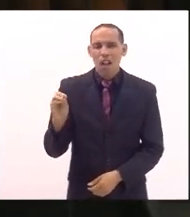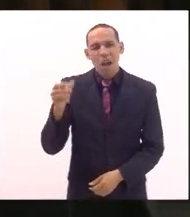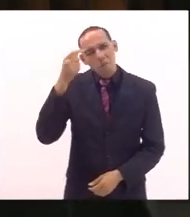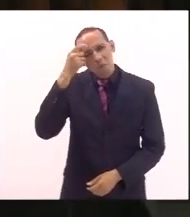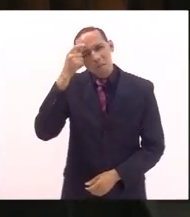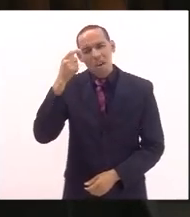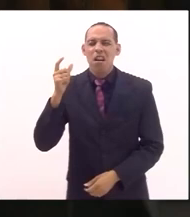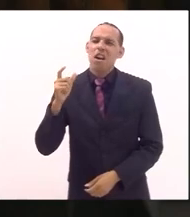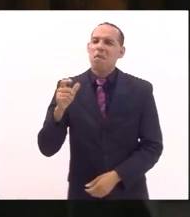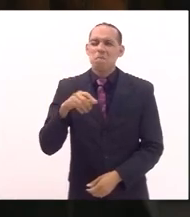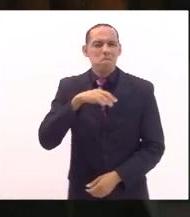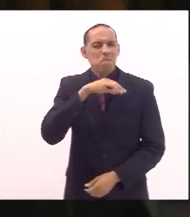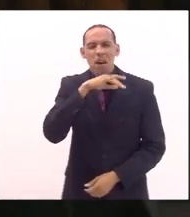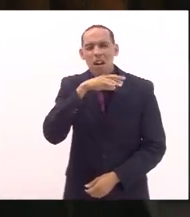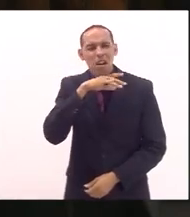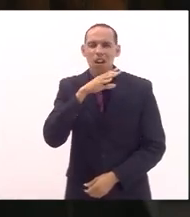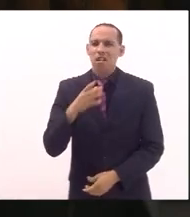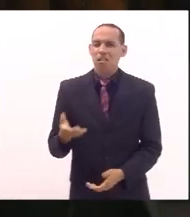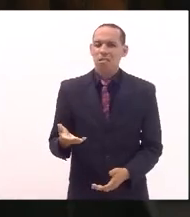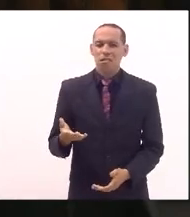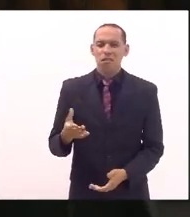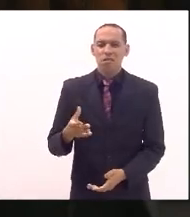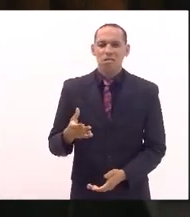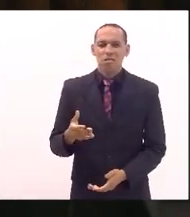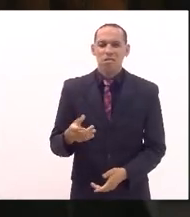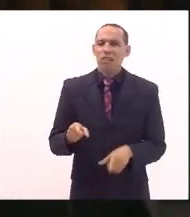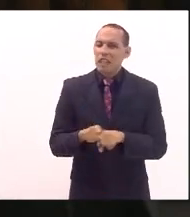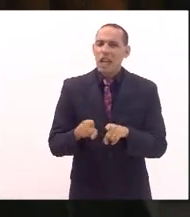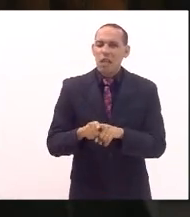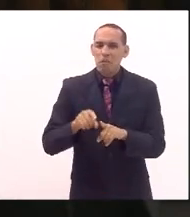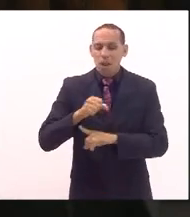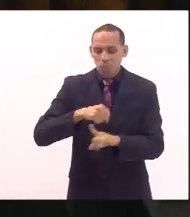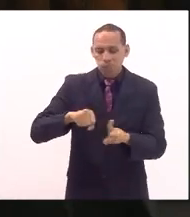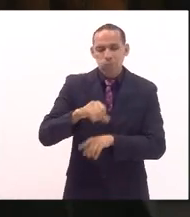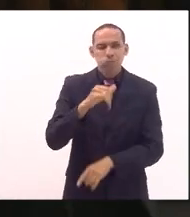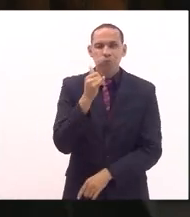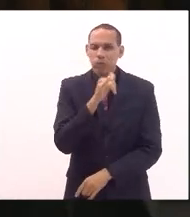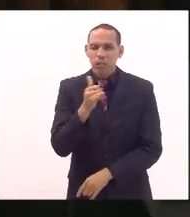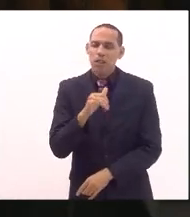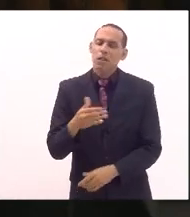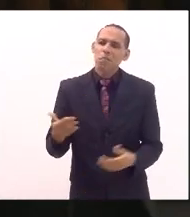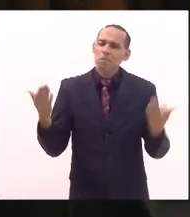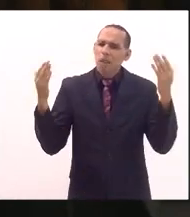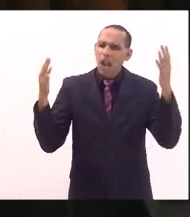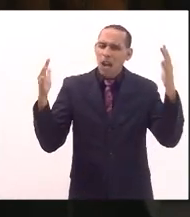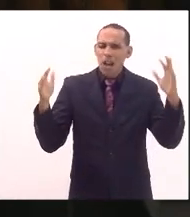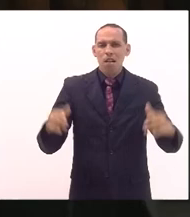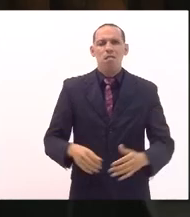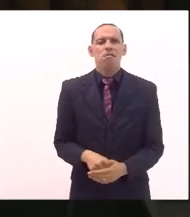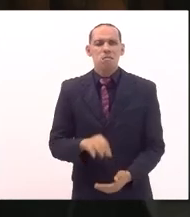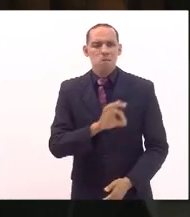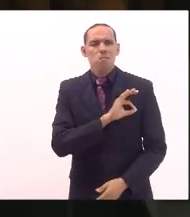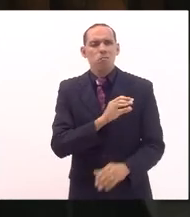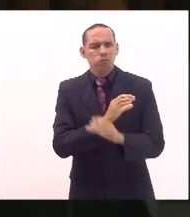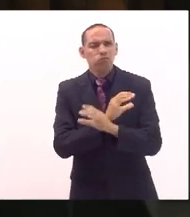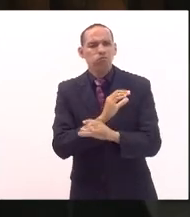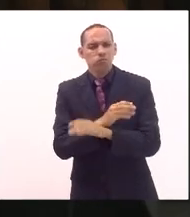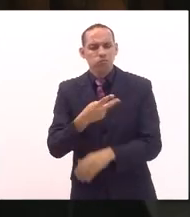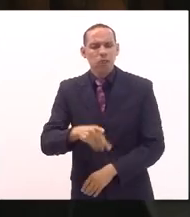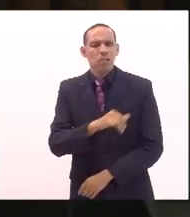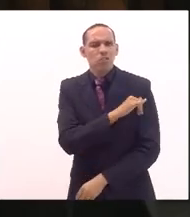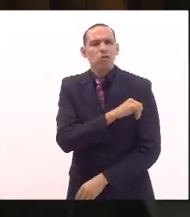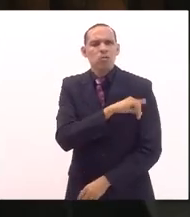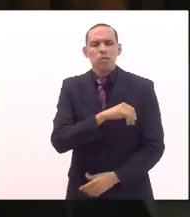com a memória da família do policial mas Sobretudo com a sociedade Fluminense Então parabéns a polícia civil do Estado